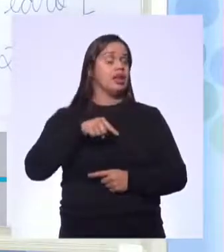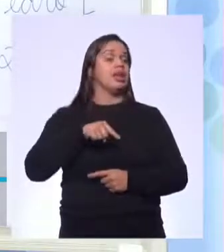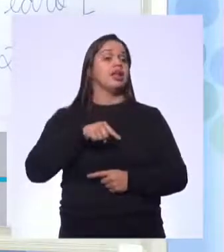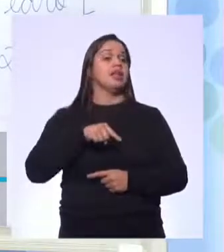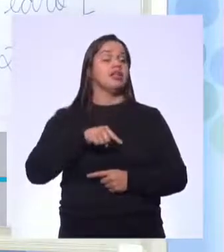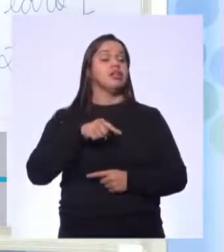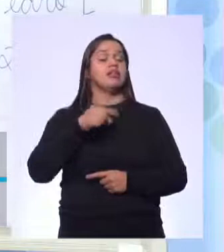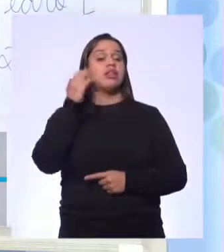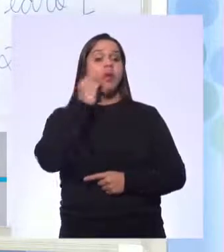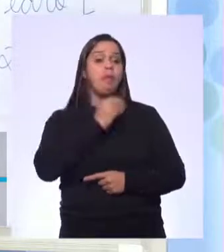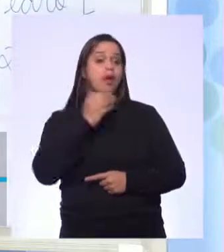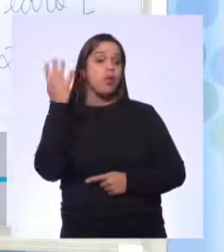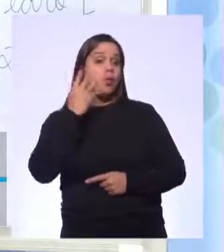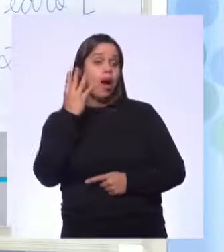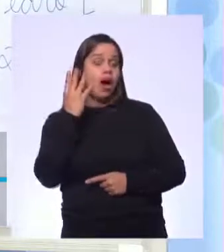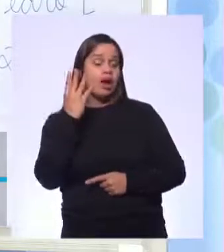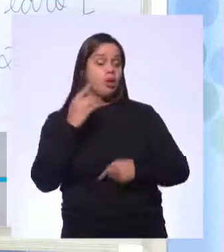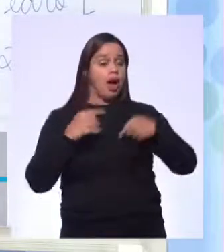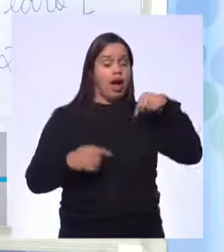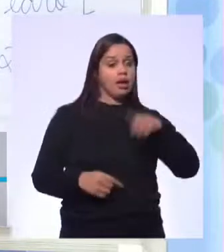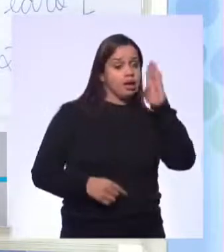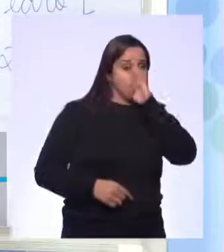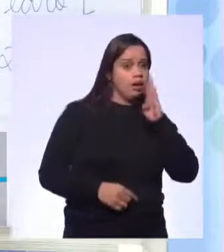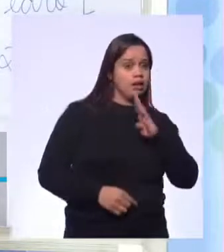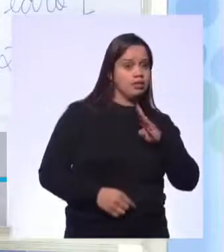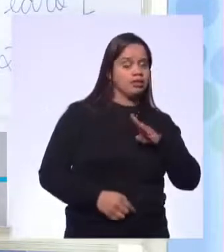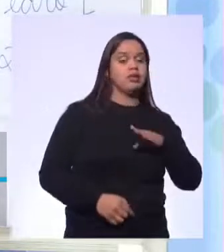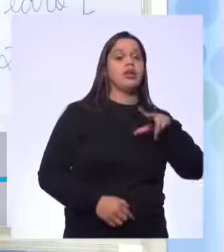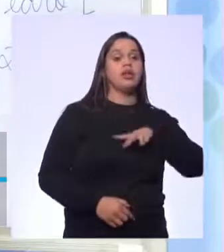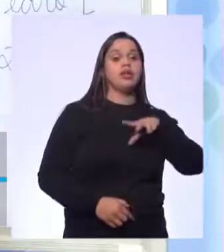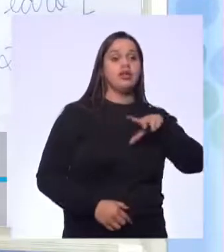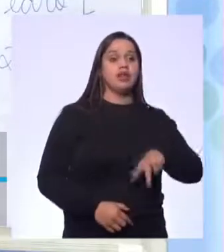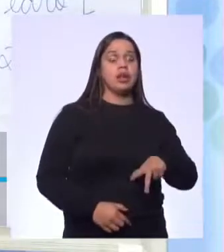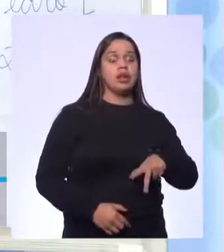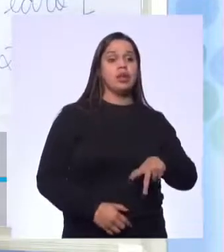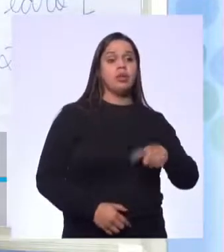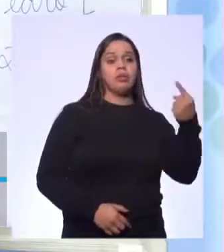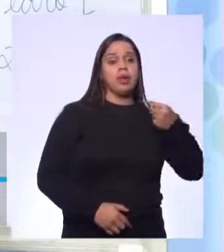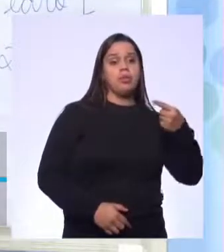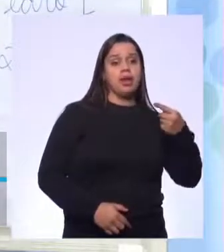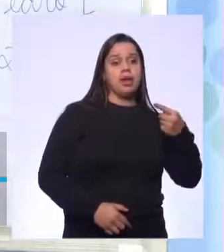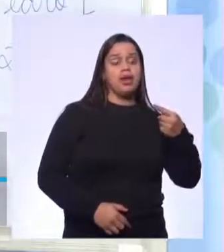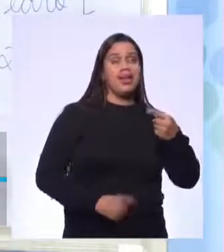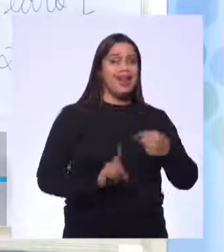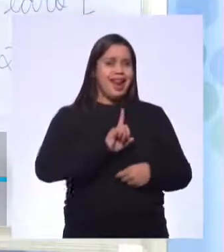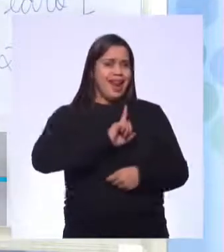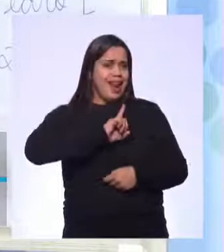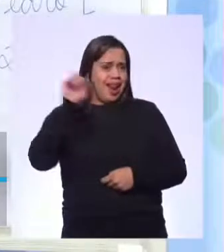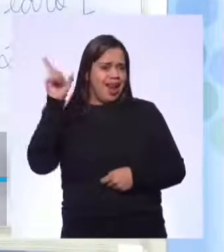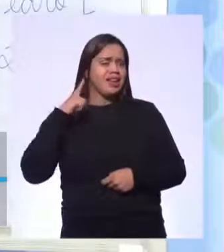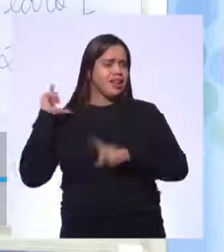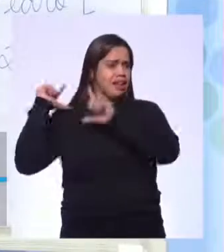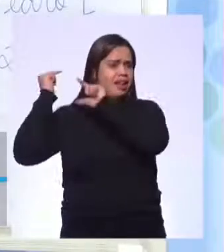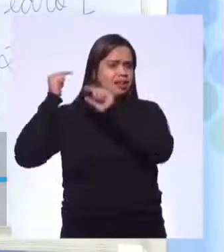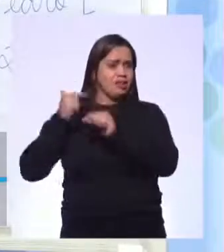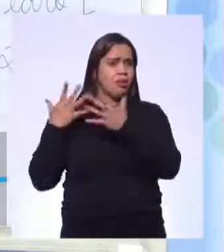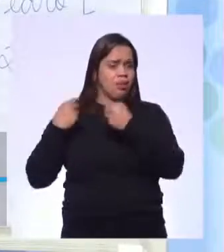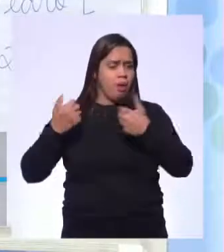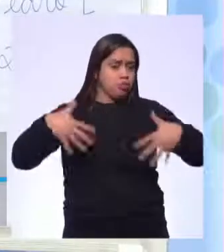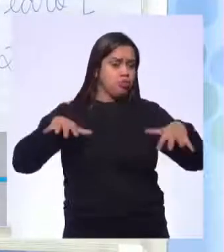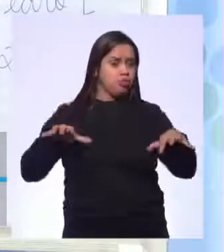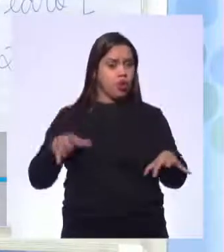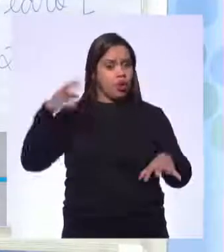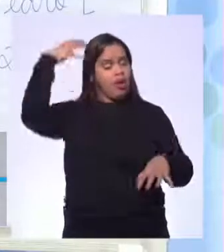Pedro I. Ele é herdeiro de um trono em Portugal. E ele faz tudo isso pelo Brasil. Chega aqui, aqueles